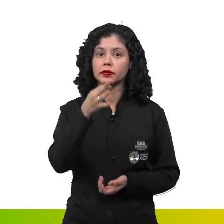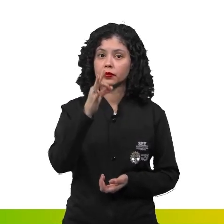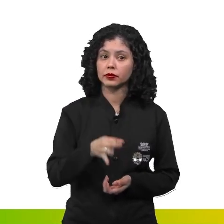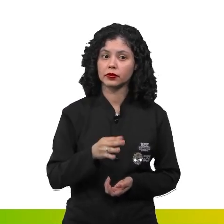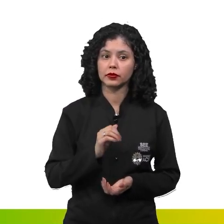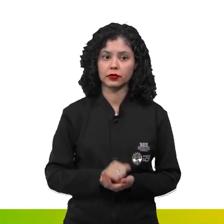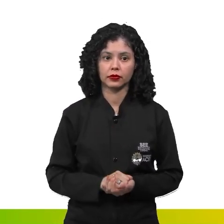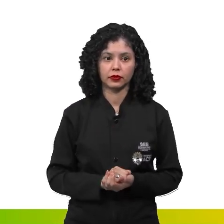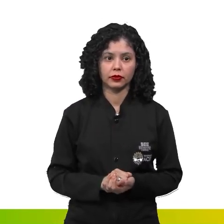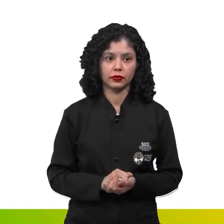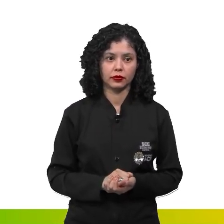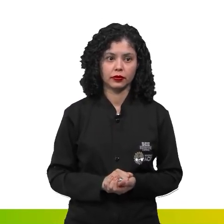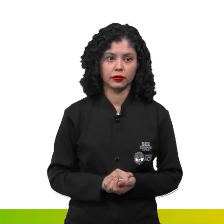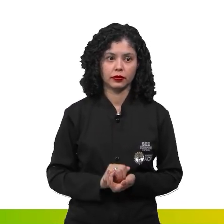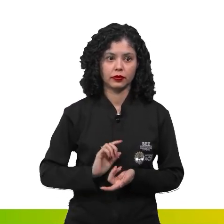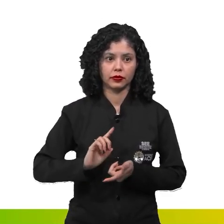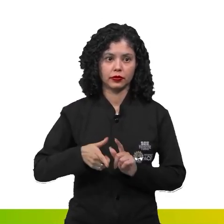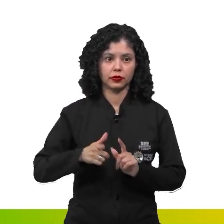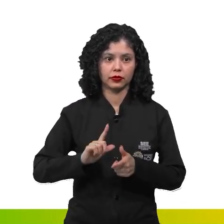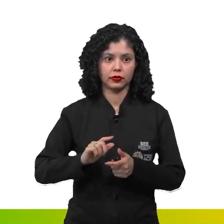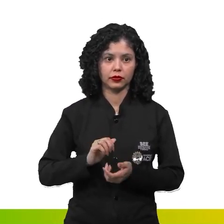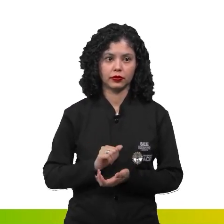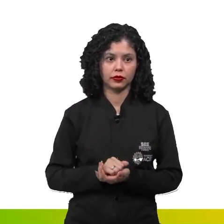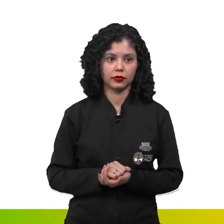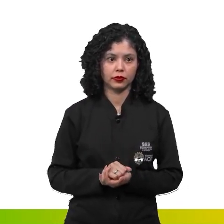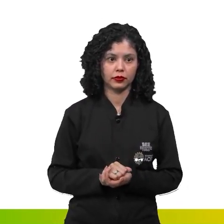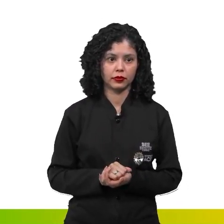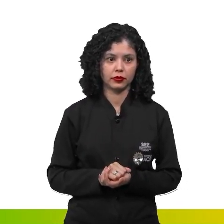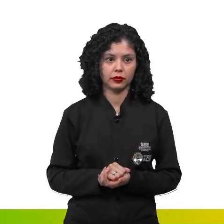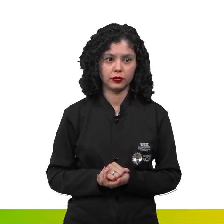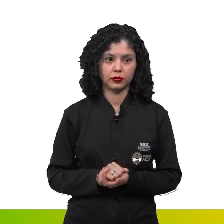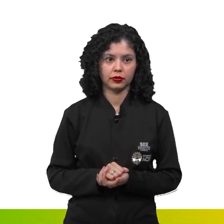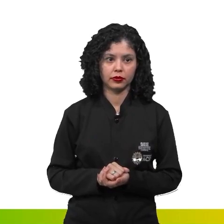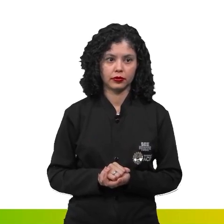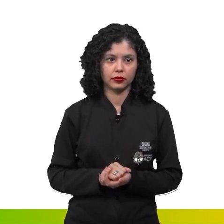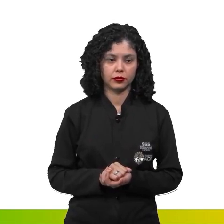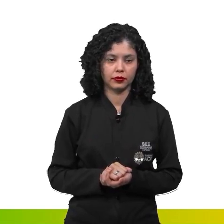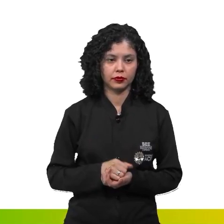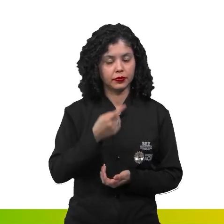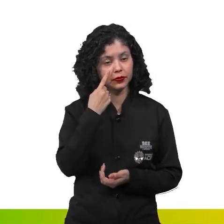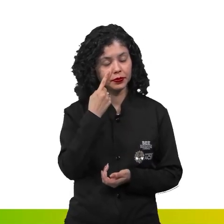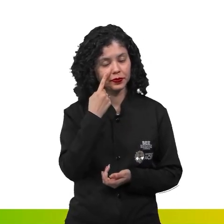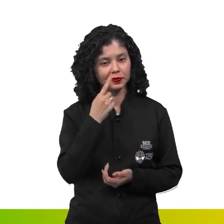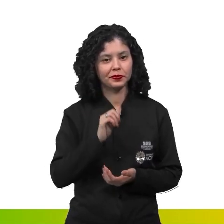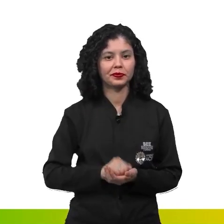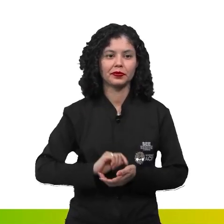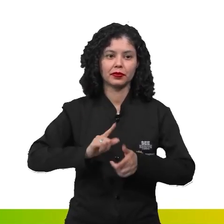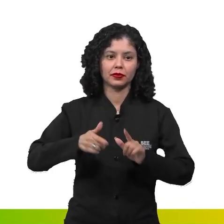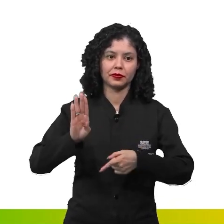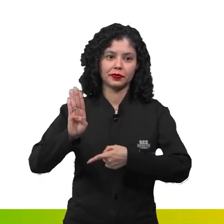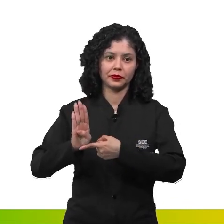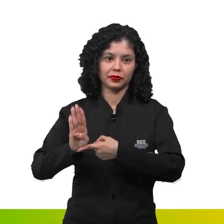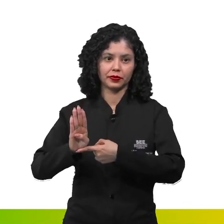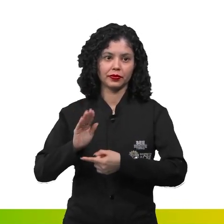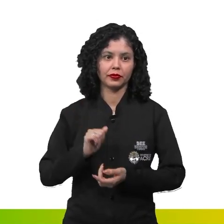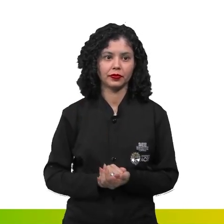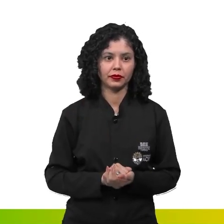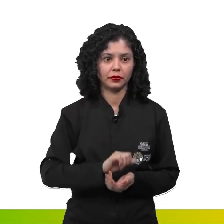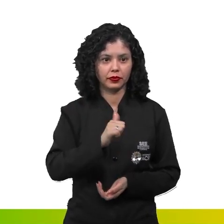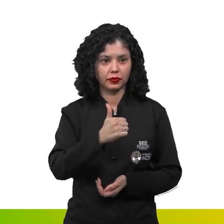correta, novamente, já ia marcar a letra C, não observei, letra B,